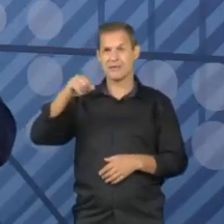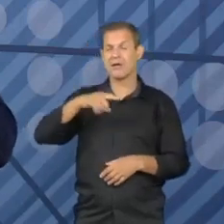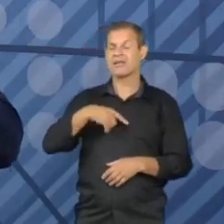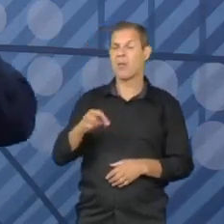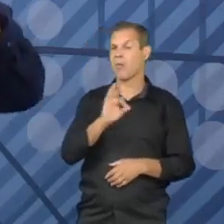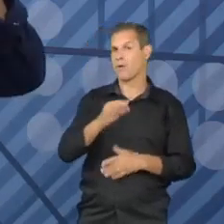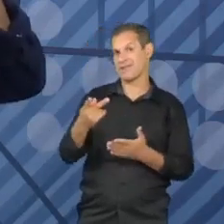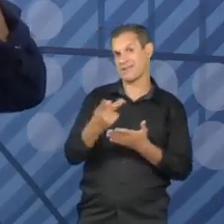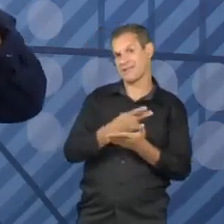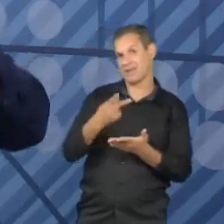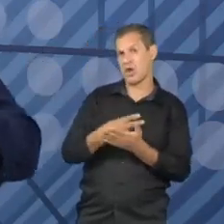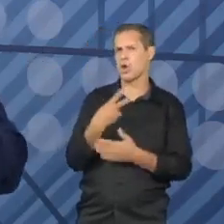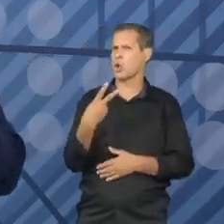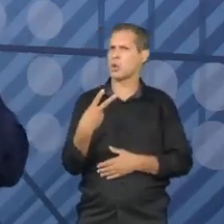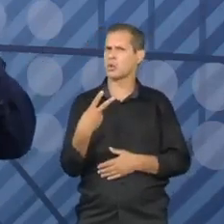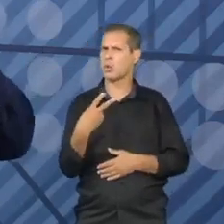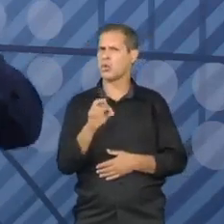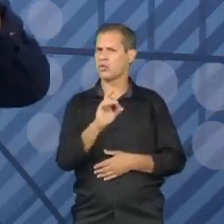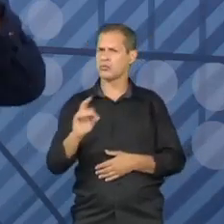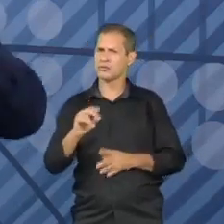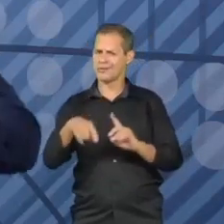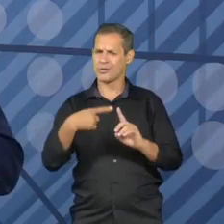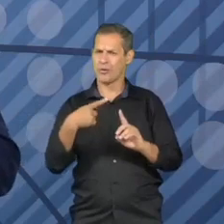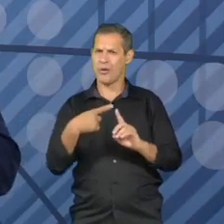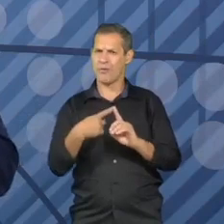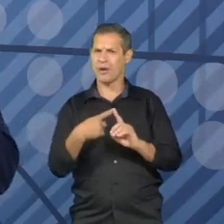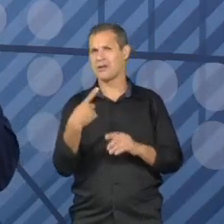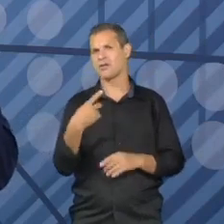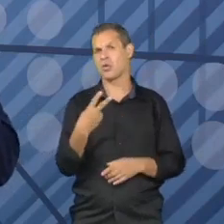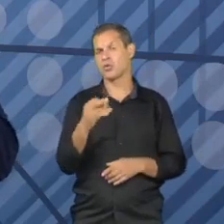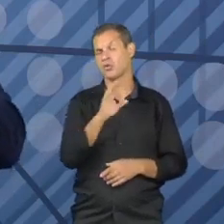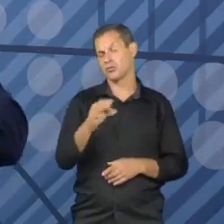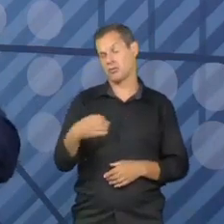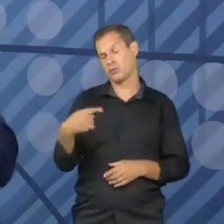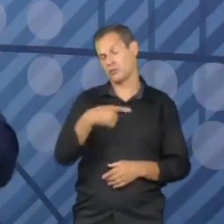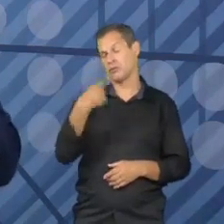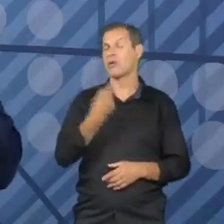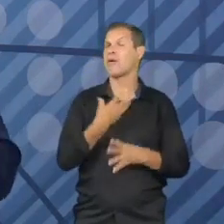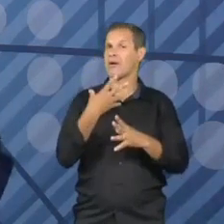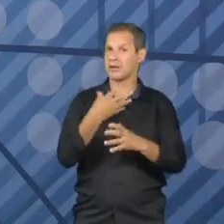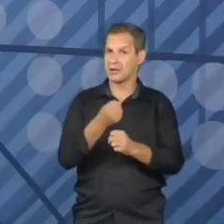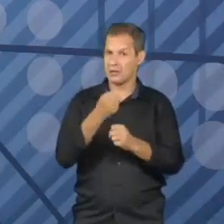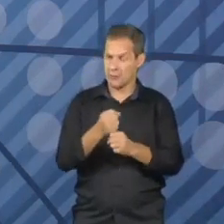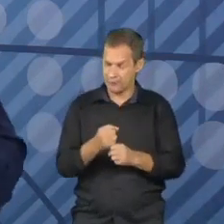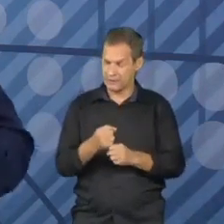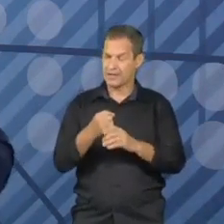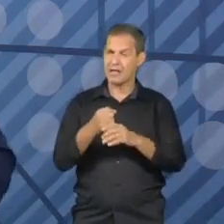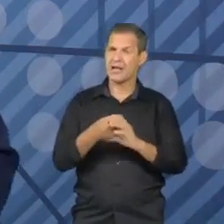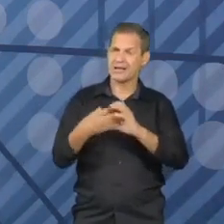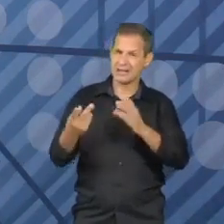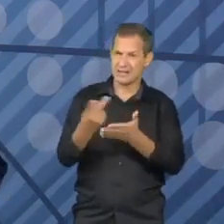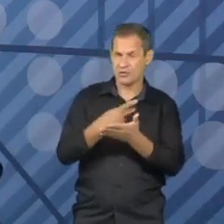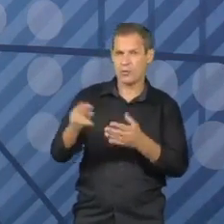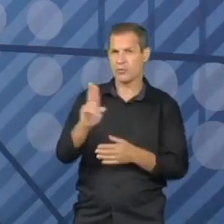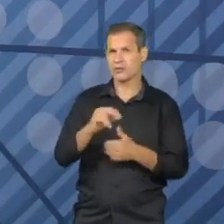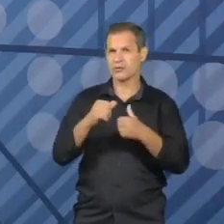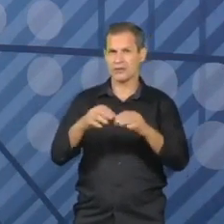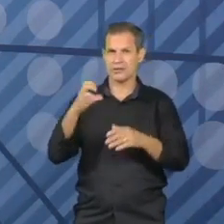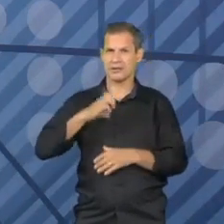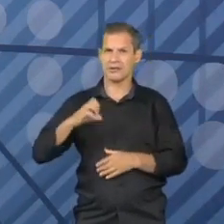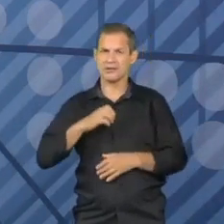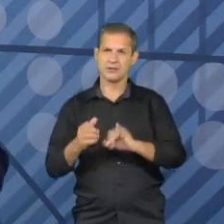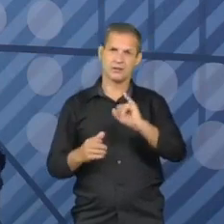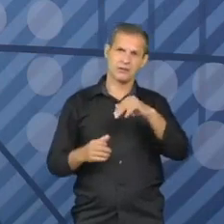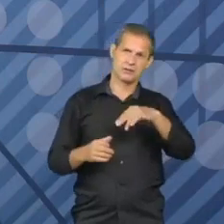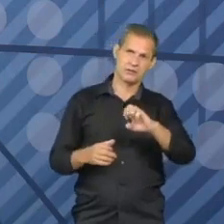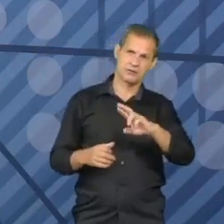de erro de 2 pontos acima ou abaixo, 1 ponto acima e abaixo. A gente quer calcular o tamanho desse erro utilizando a estatística